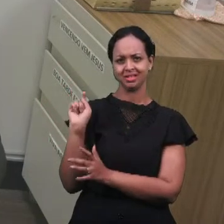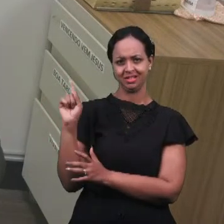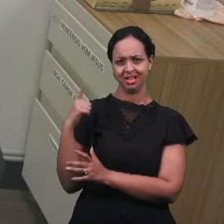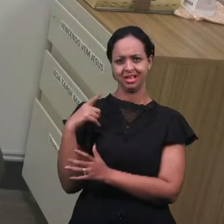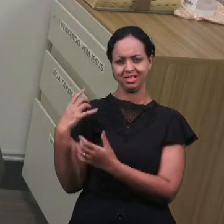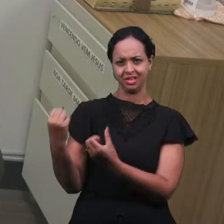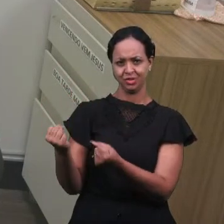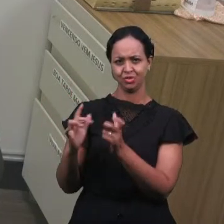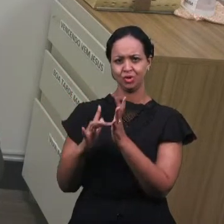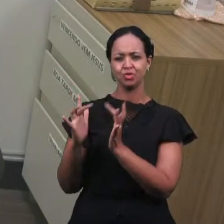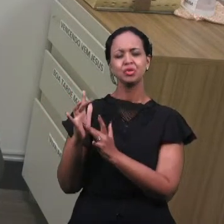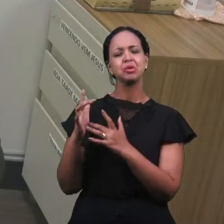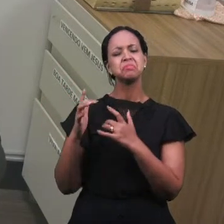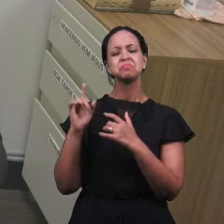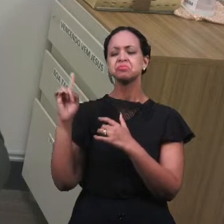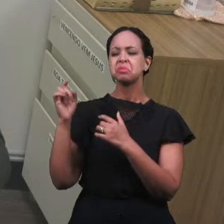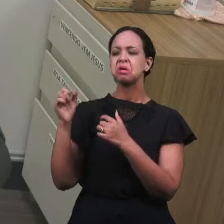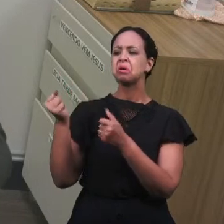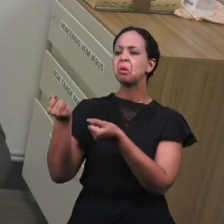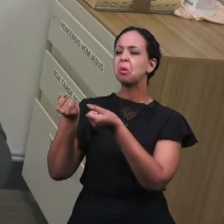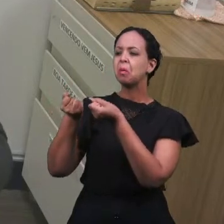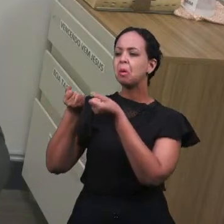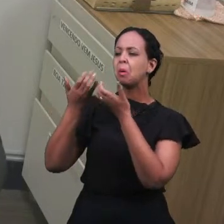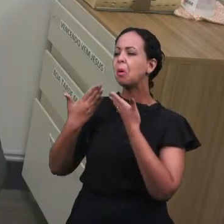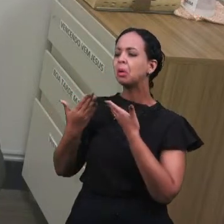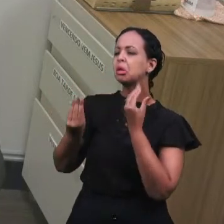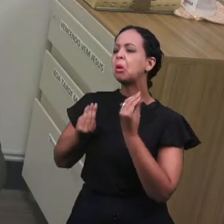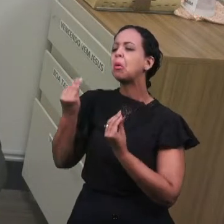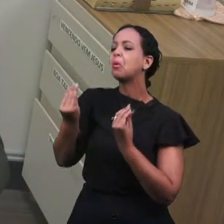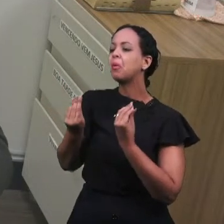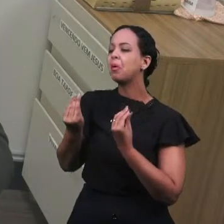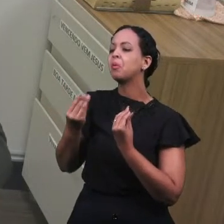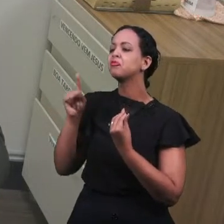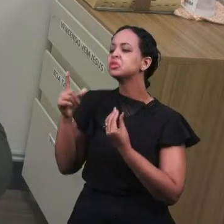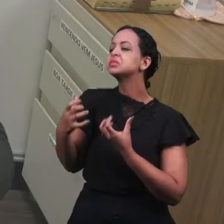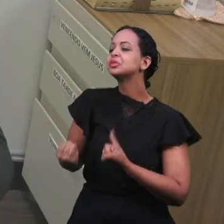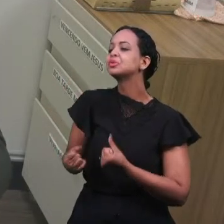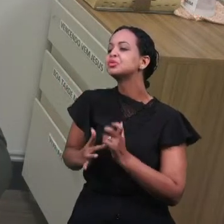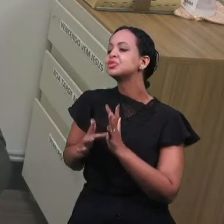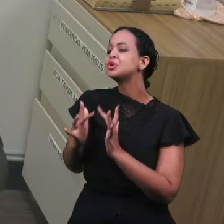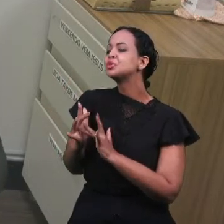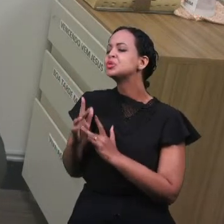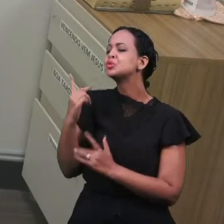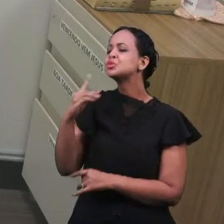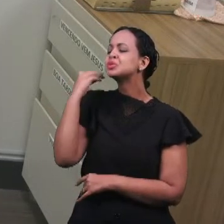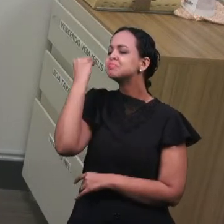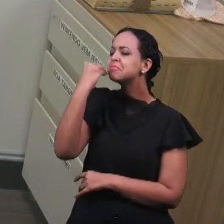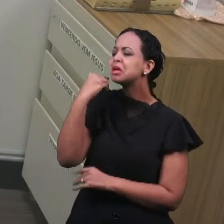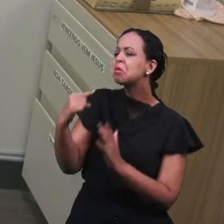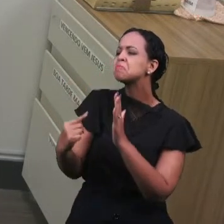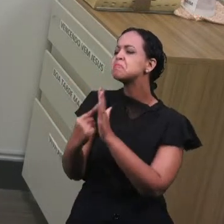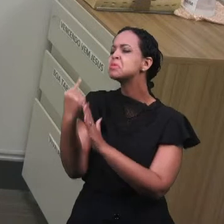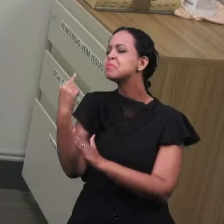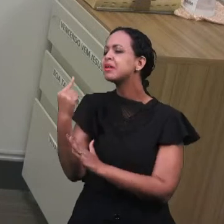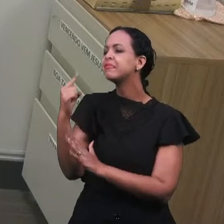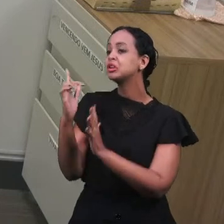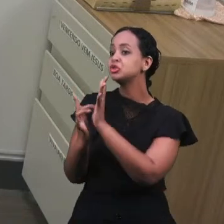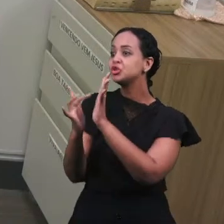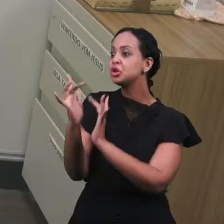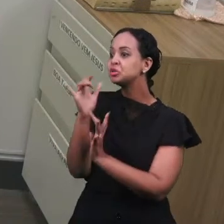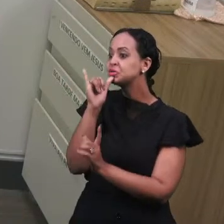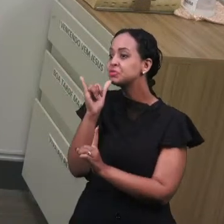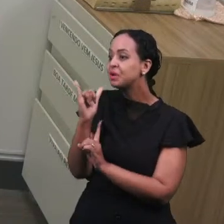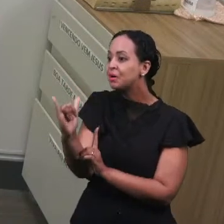Eu gostaria que o pastor relatasse aqui esse encontro, como é que foi a sua conversão, a sua experiência, a primeira vez que o Senhor Jesus falou